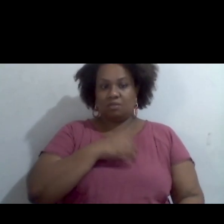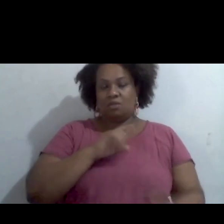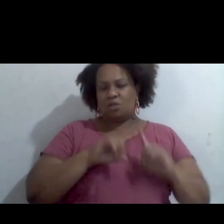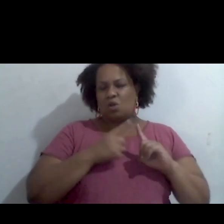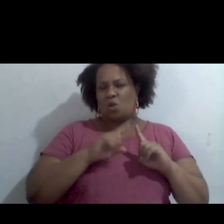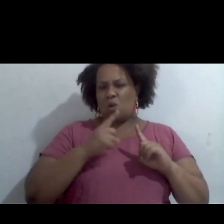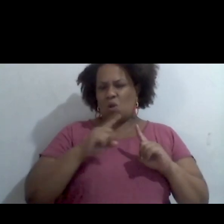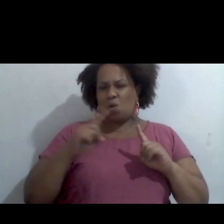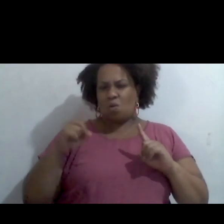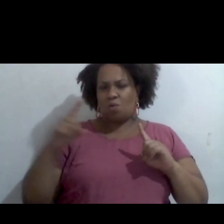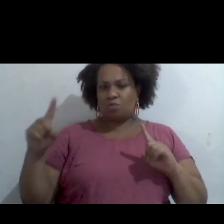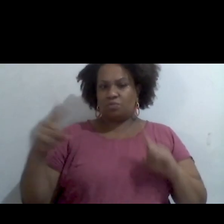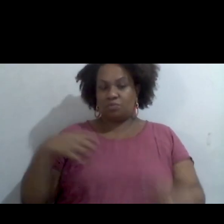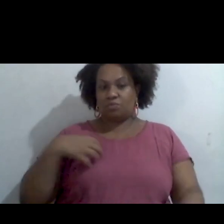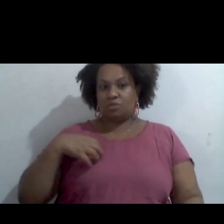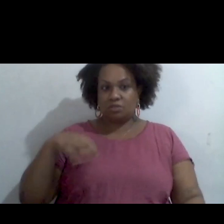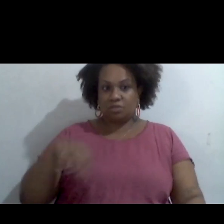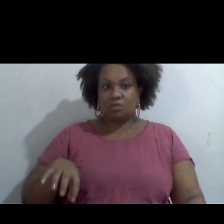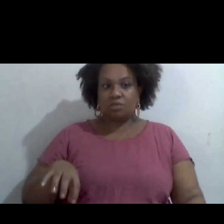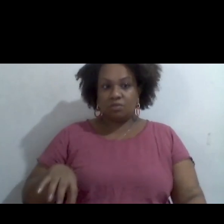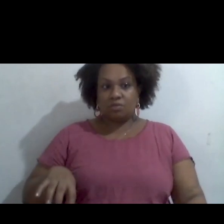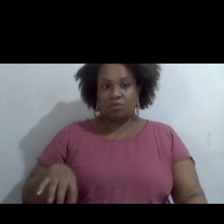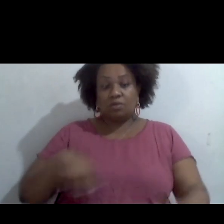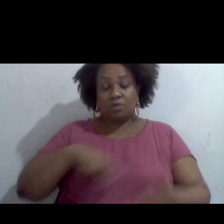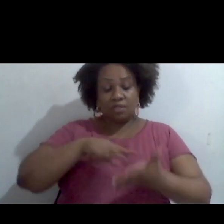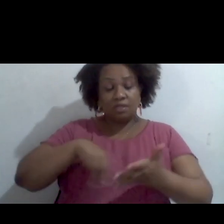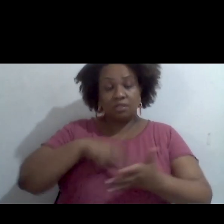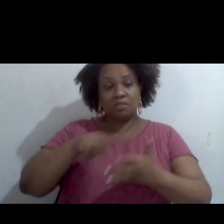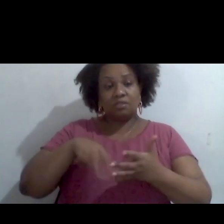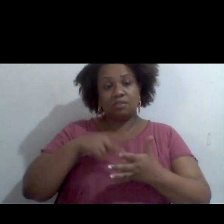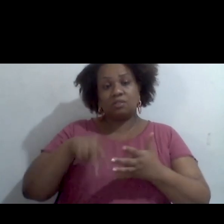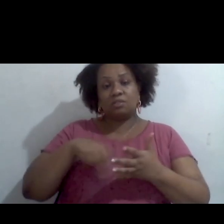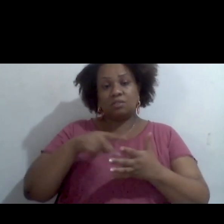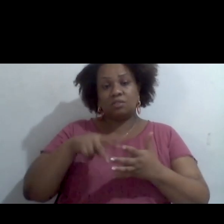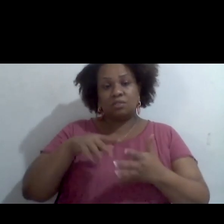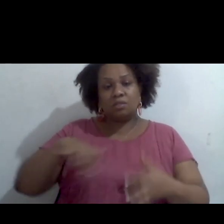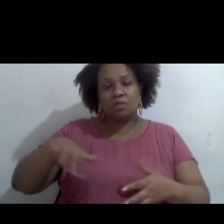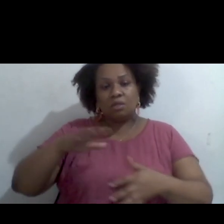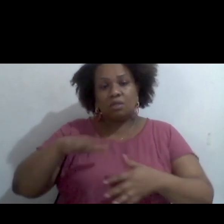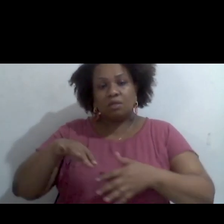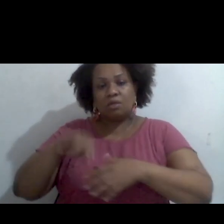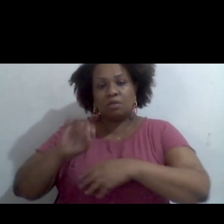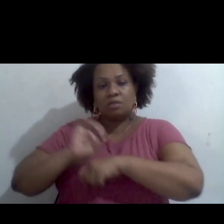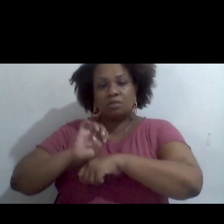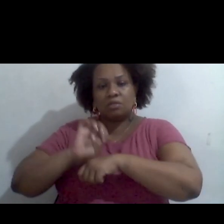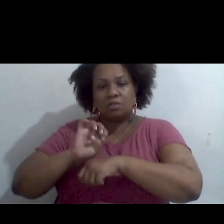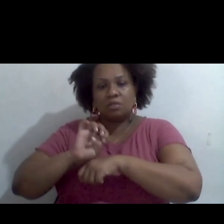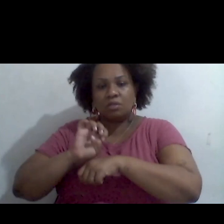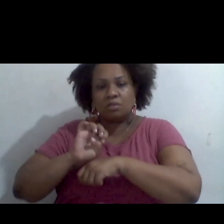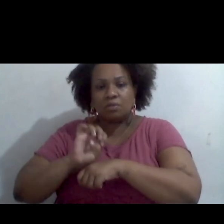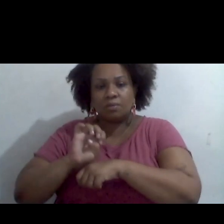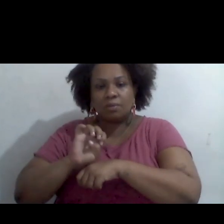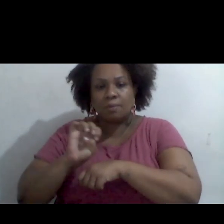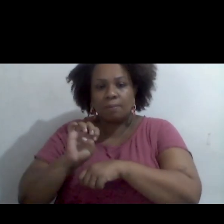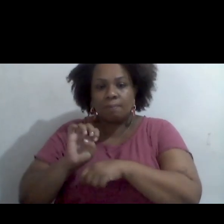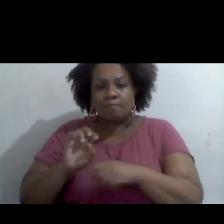Salvador. E a minha trajetória com dança, ela começa no interior do estado, né, na minha cidade. E aí eu uso sempre o GQ como referência,